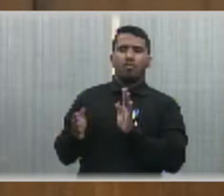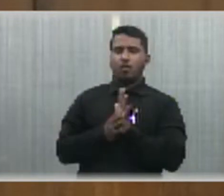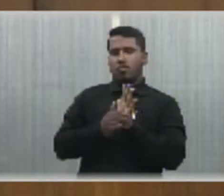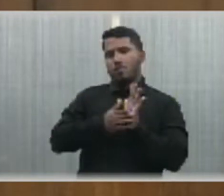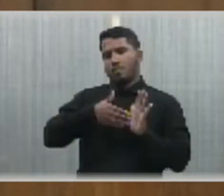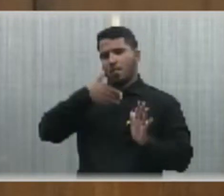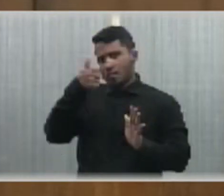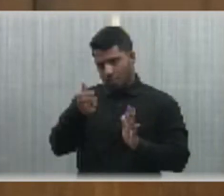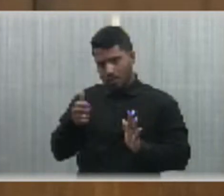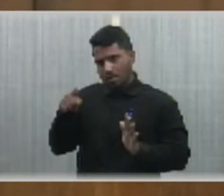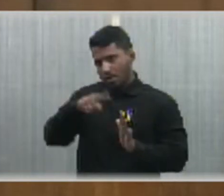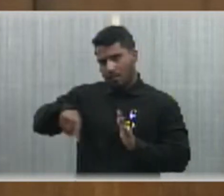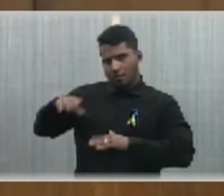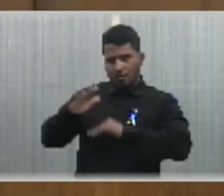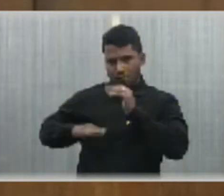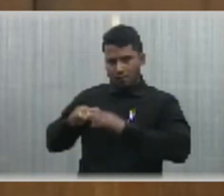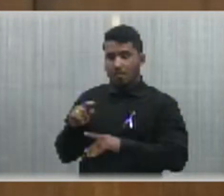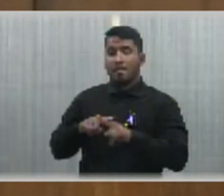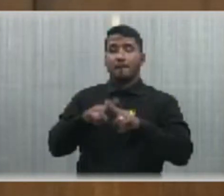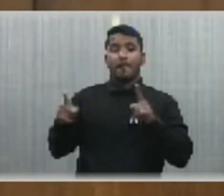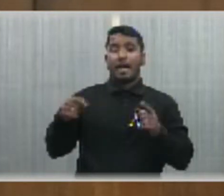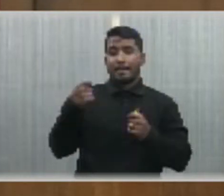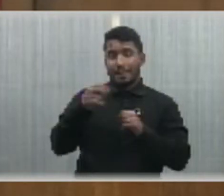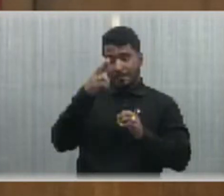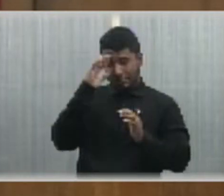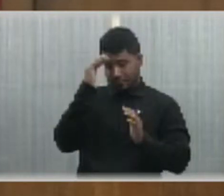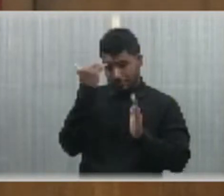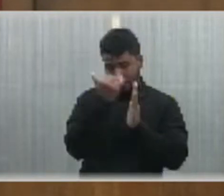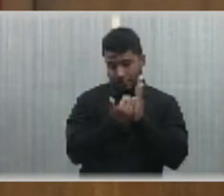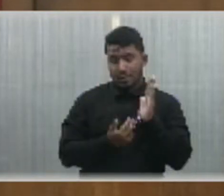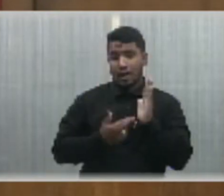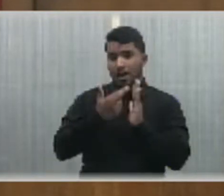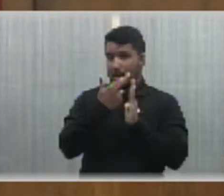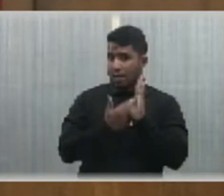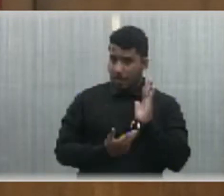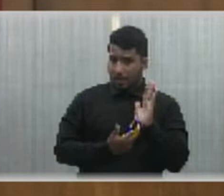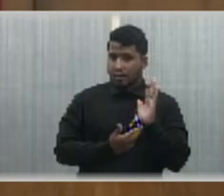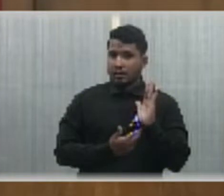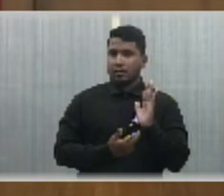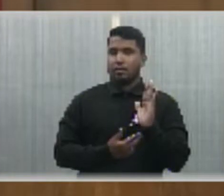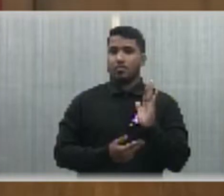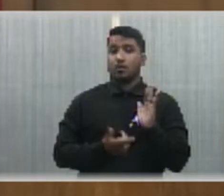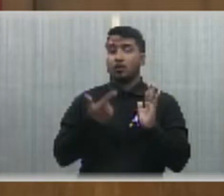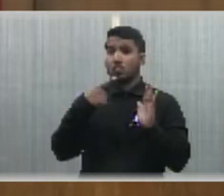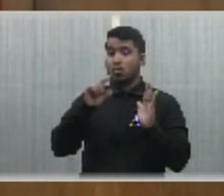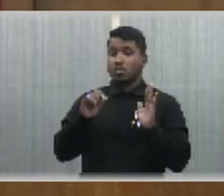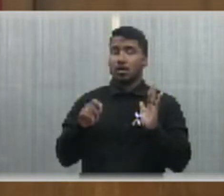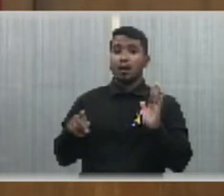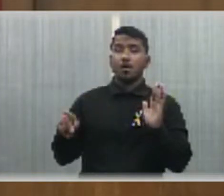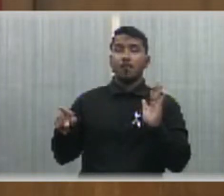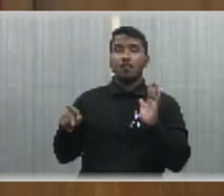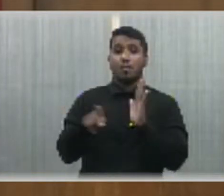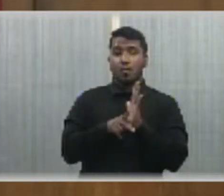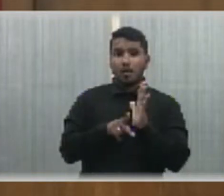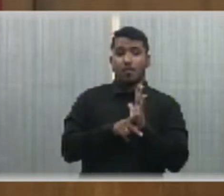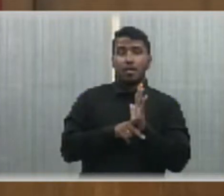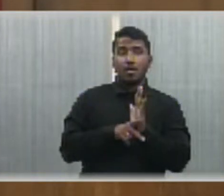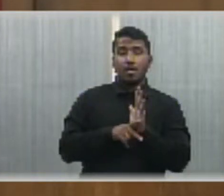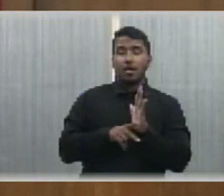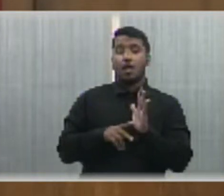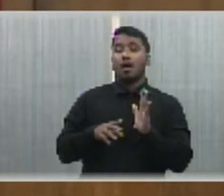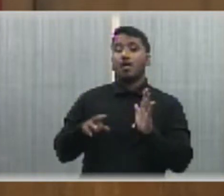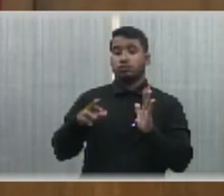propostas, apenas atende à solicitação da Procuradoria-Geral, que